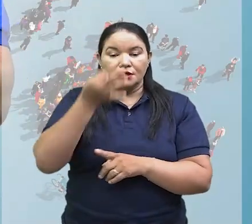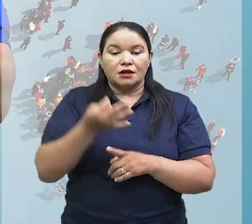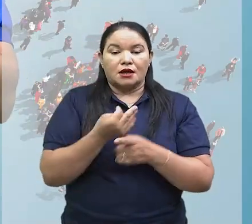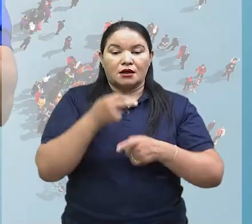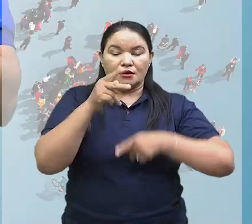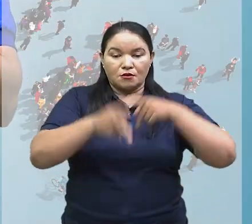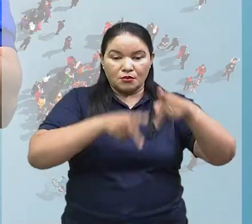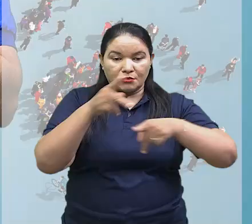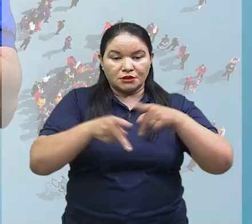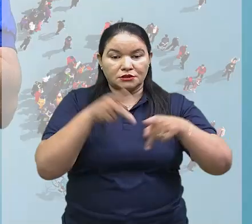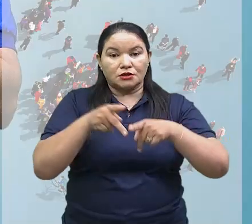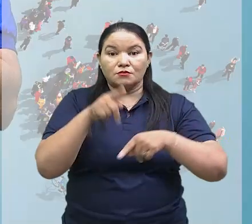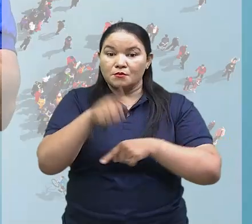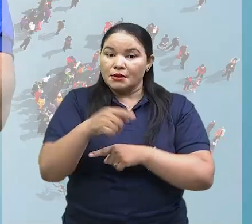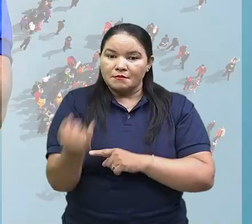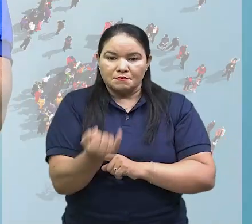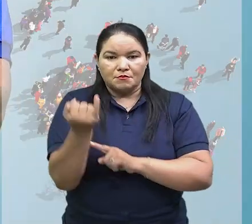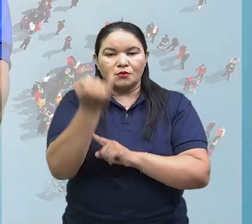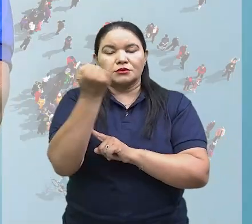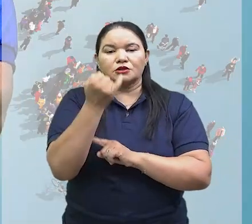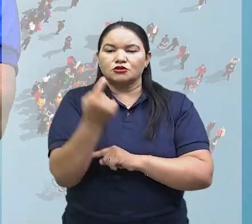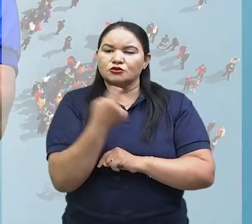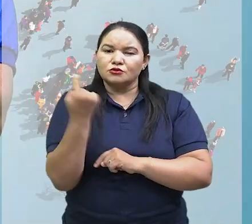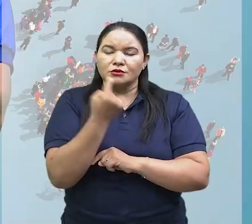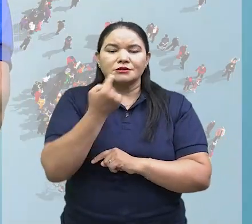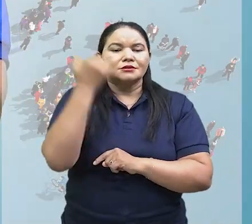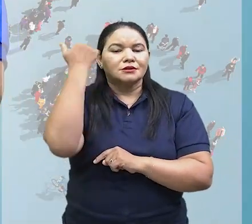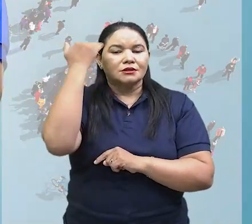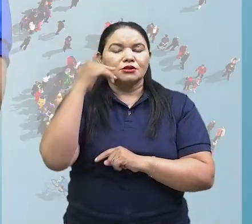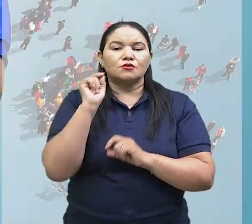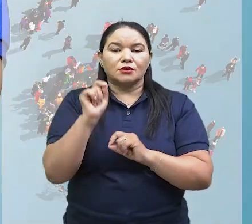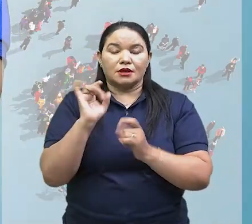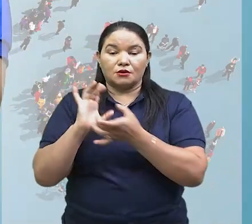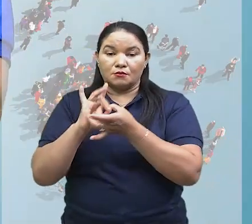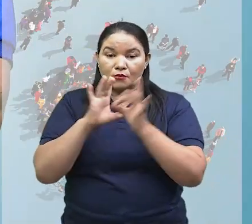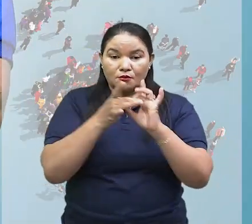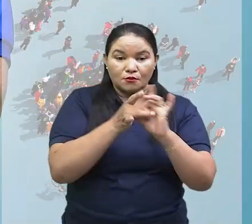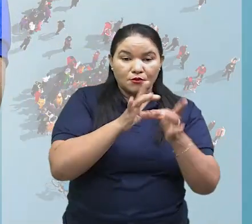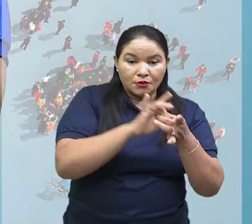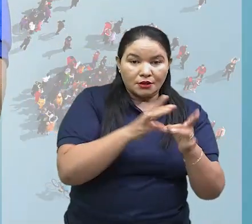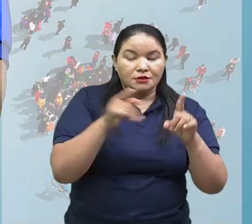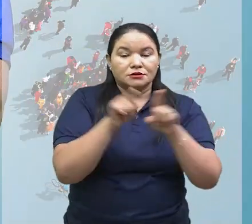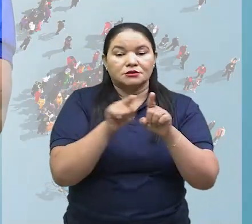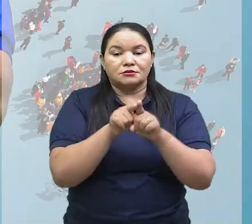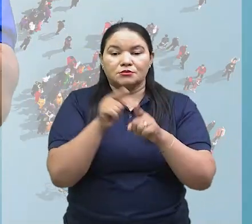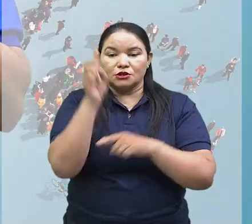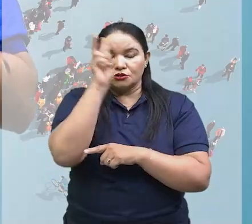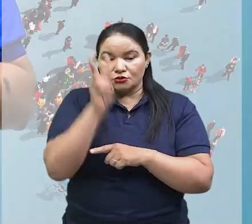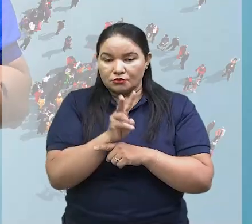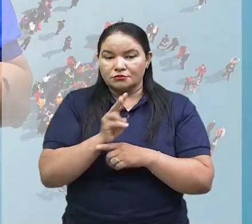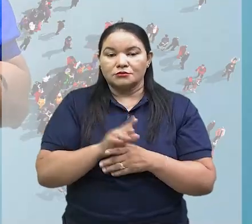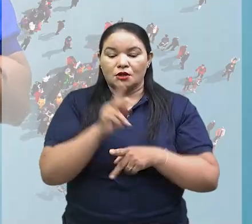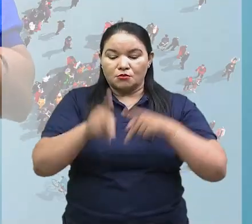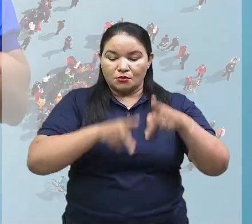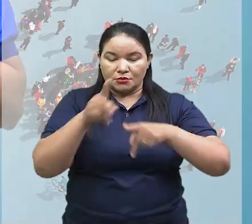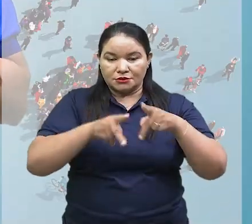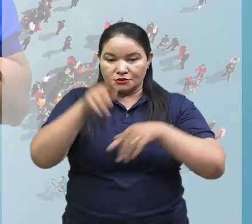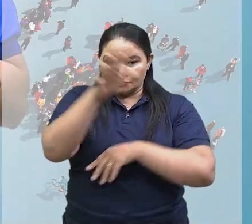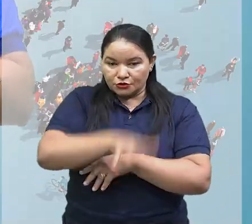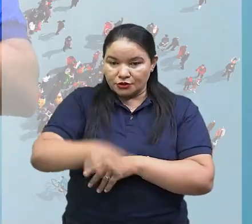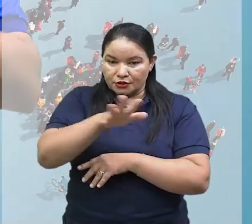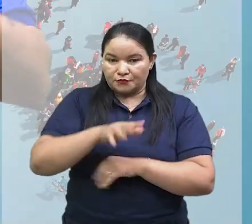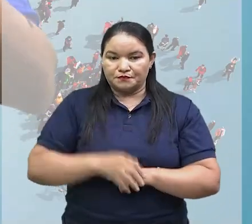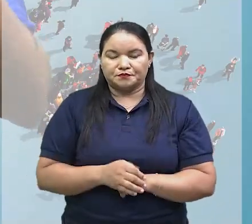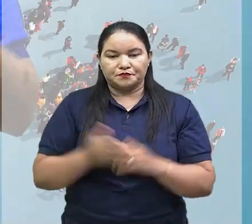bem importantes para a gente entender também esses contextos históricos da demografia da população de um modo geral. E